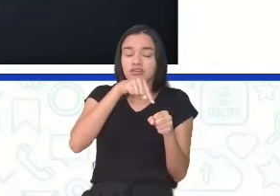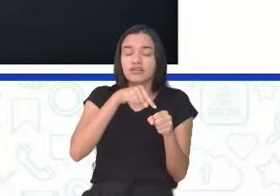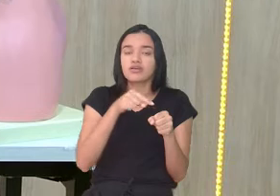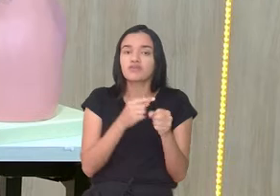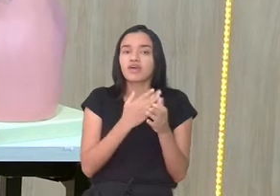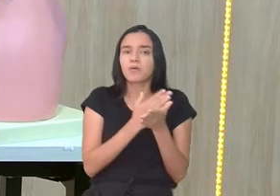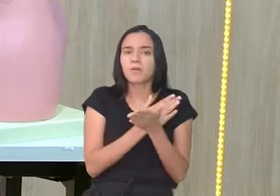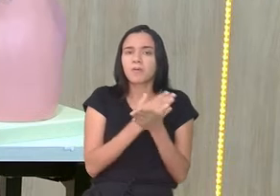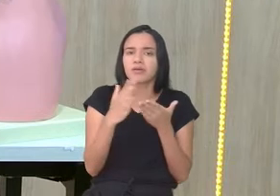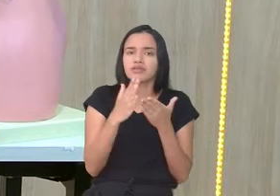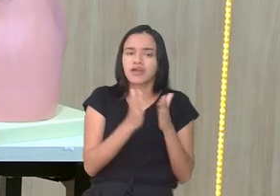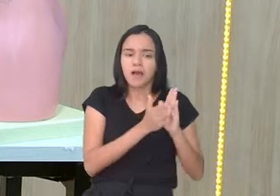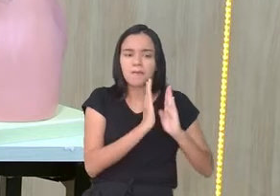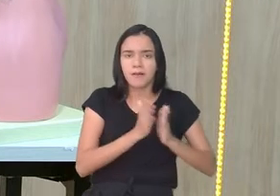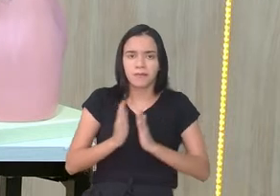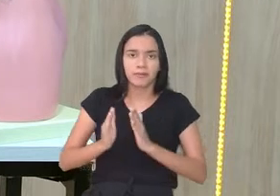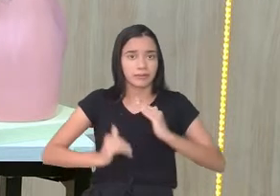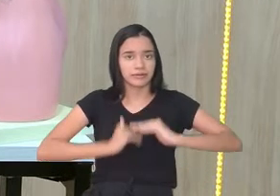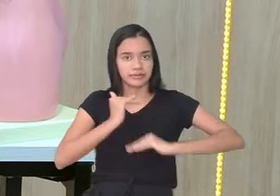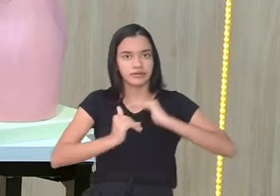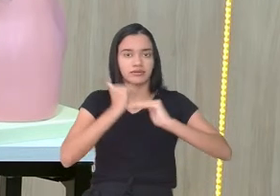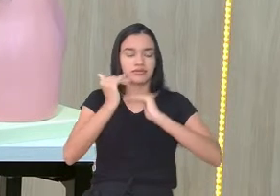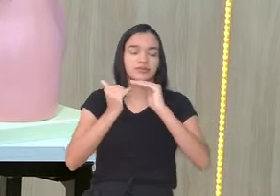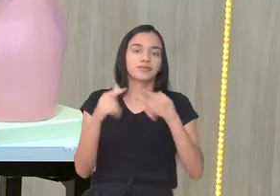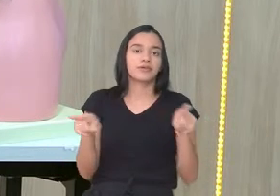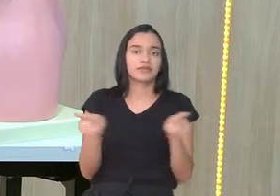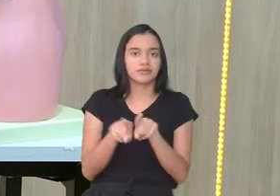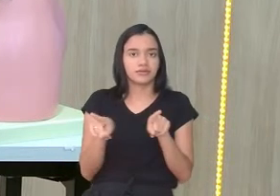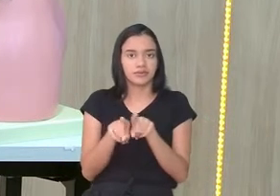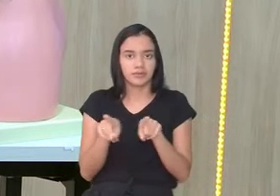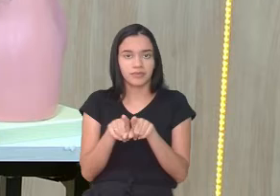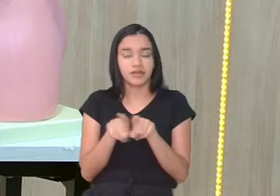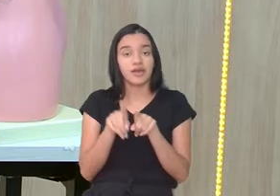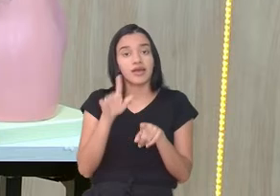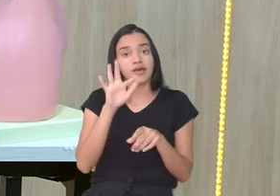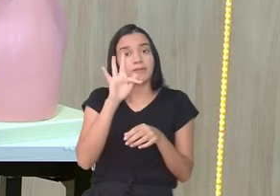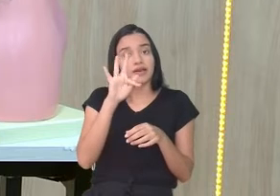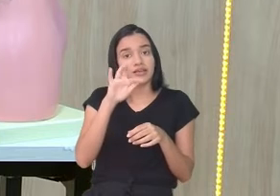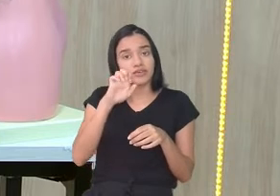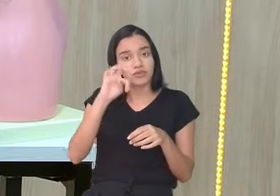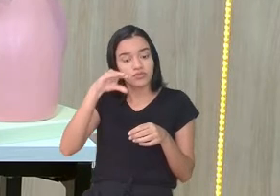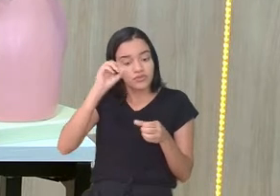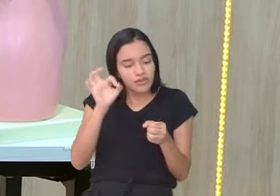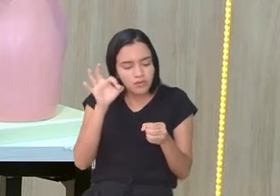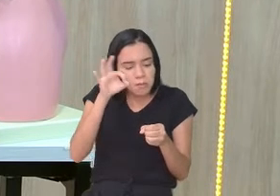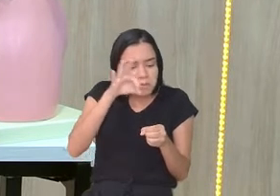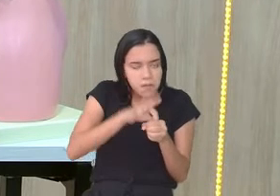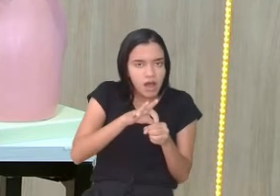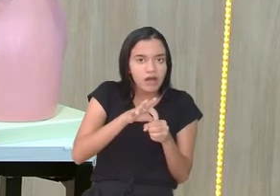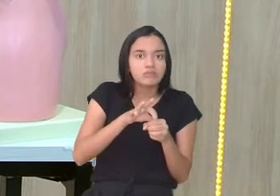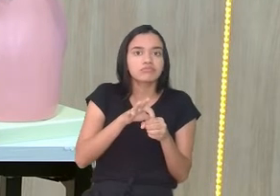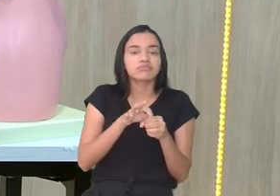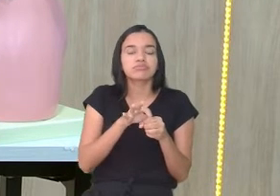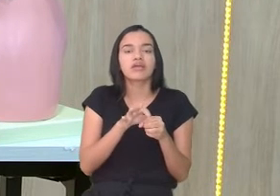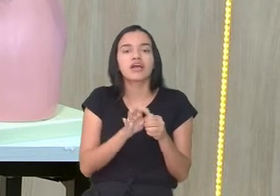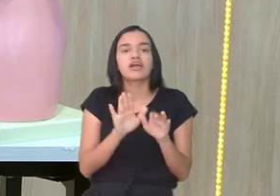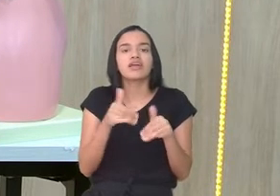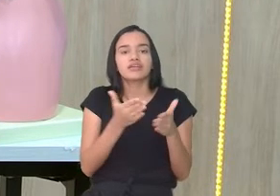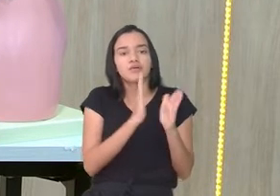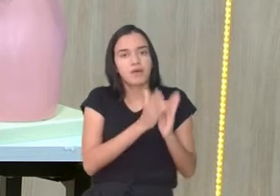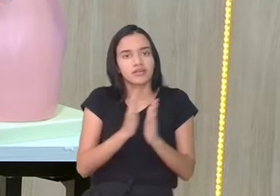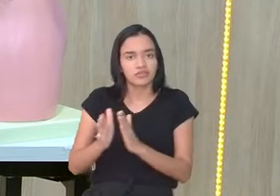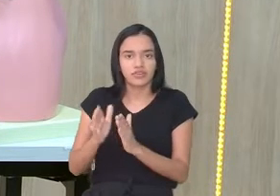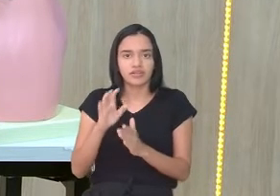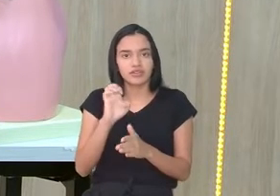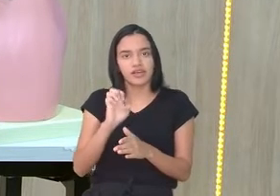da fecundação e do desenvolvimento para que o feto fica lá, depois vai passando pelas fases